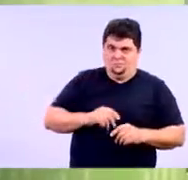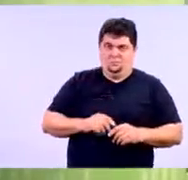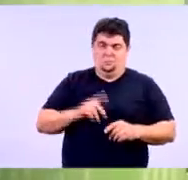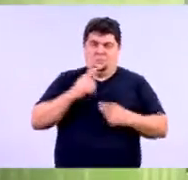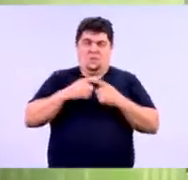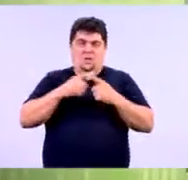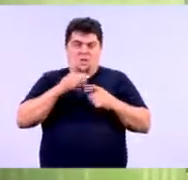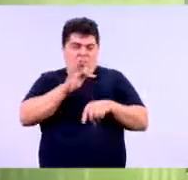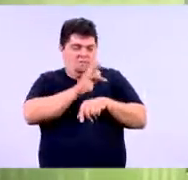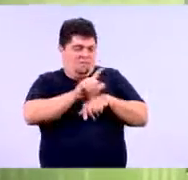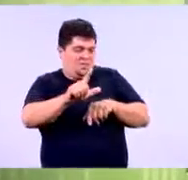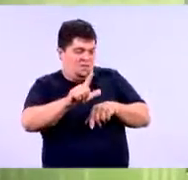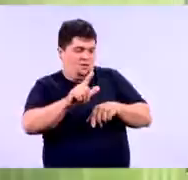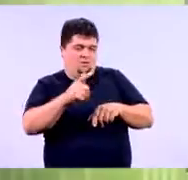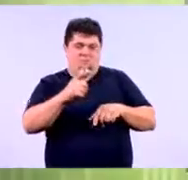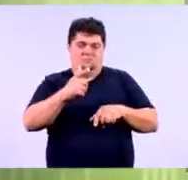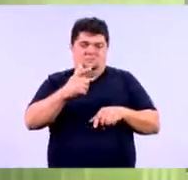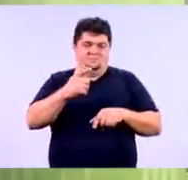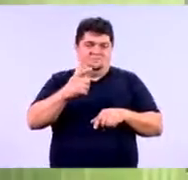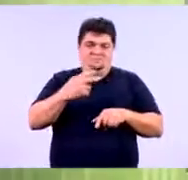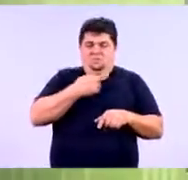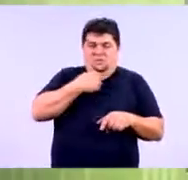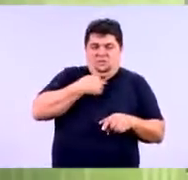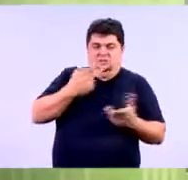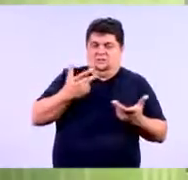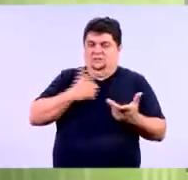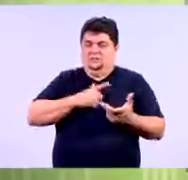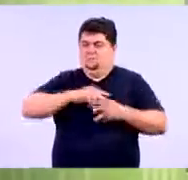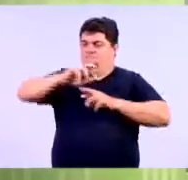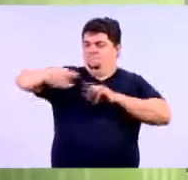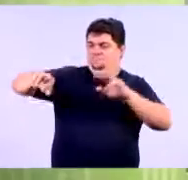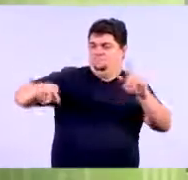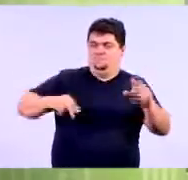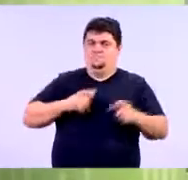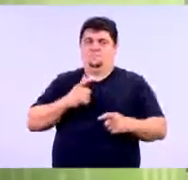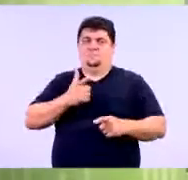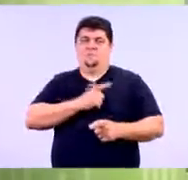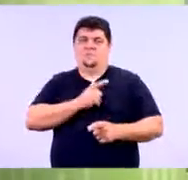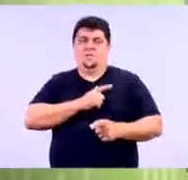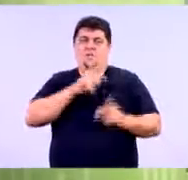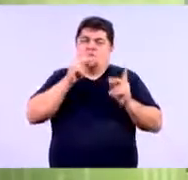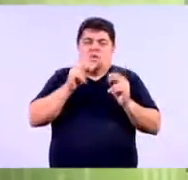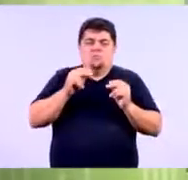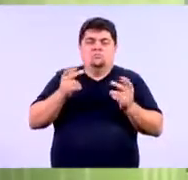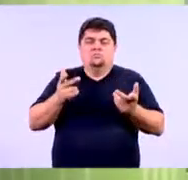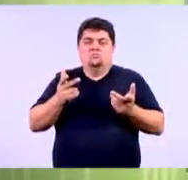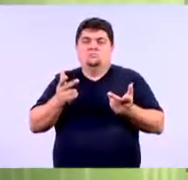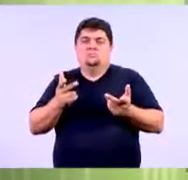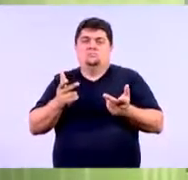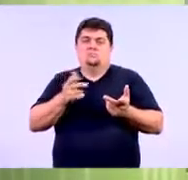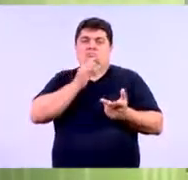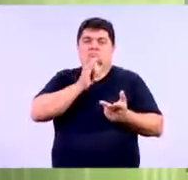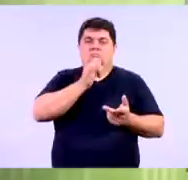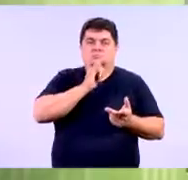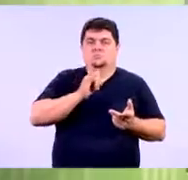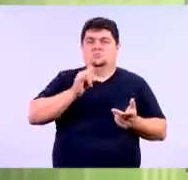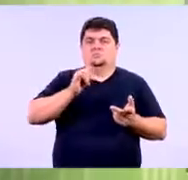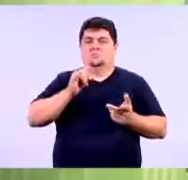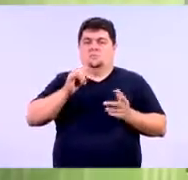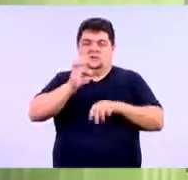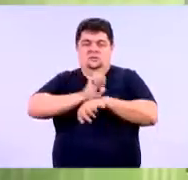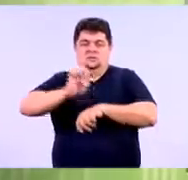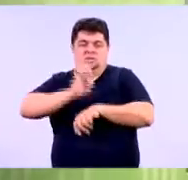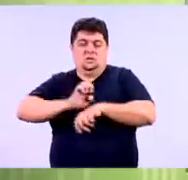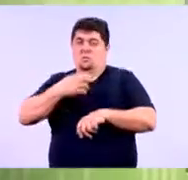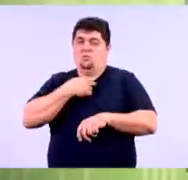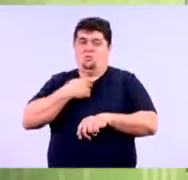que ele é federal, ou seja, da União, ele não pode ser diferenciado entre os estados. E da mesma forma, um tributo estadual, ele não